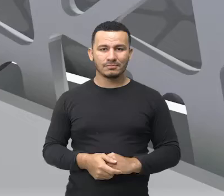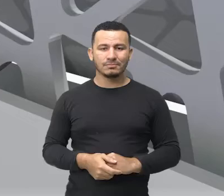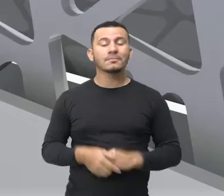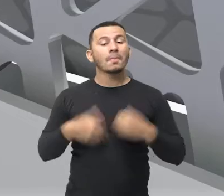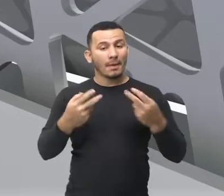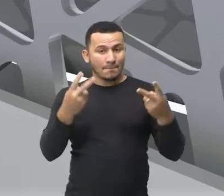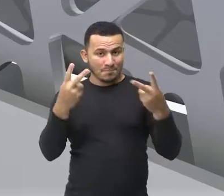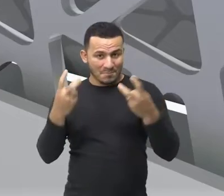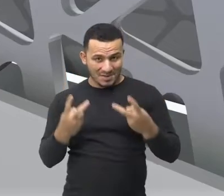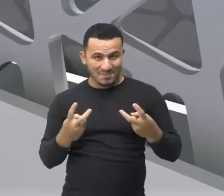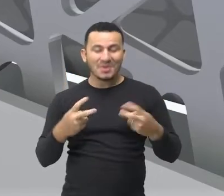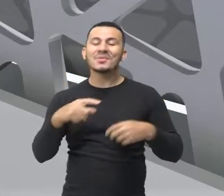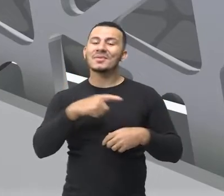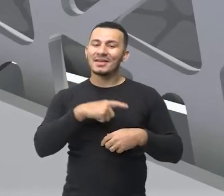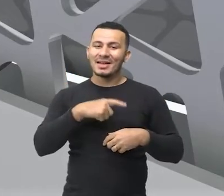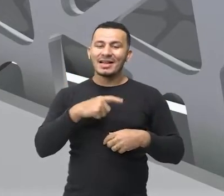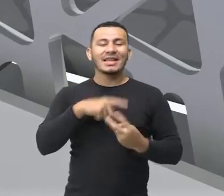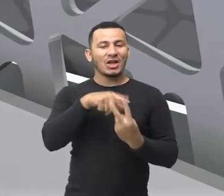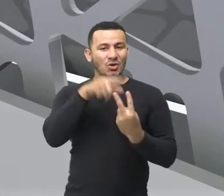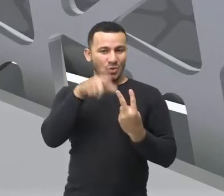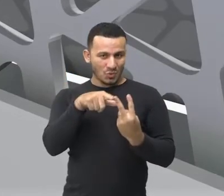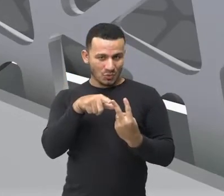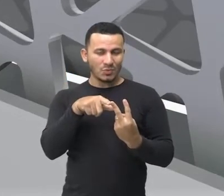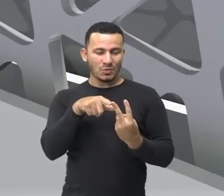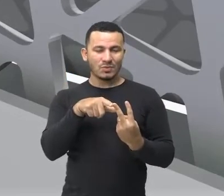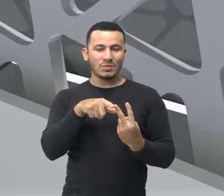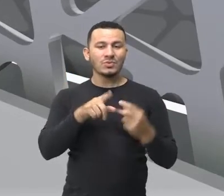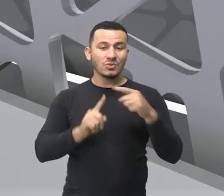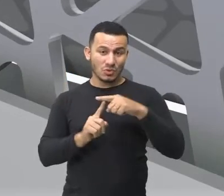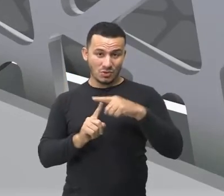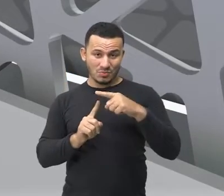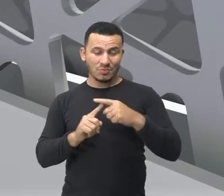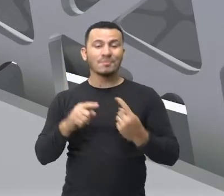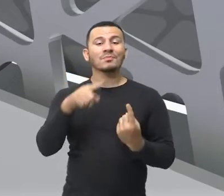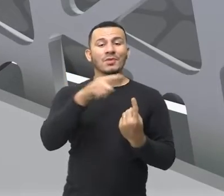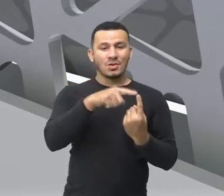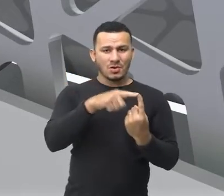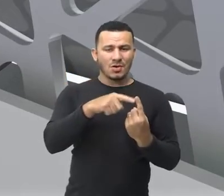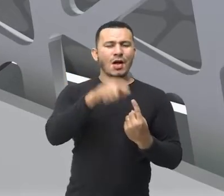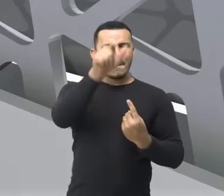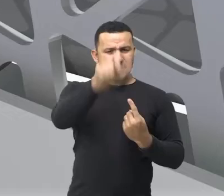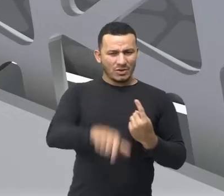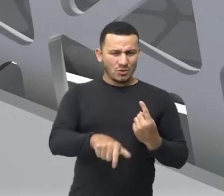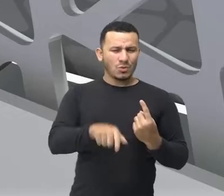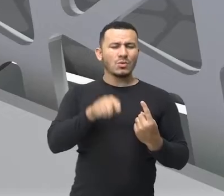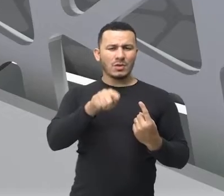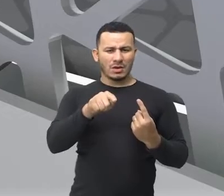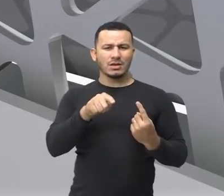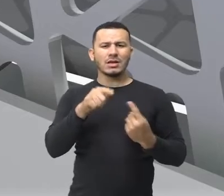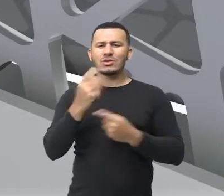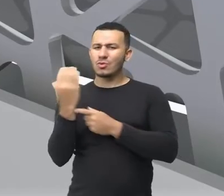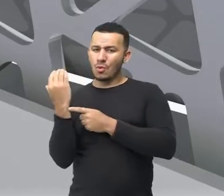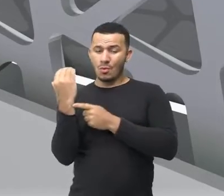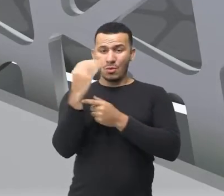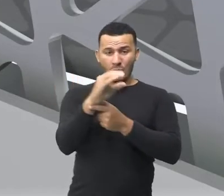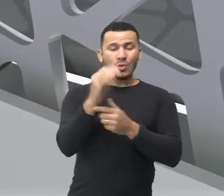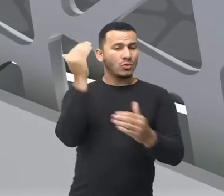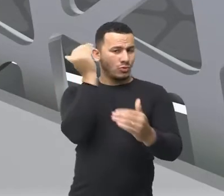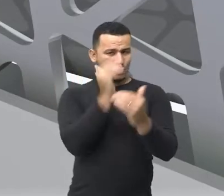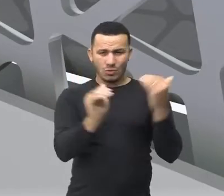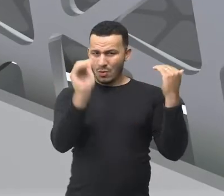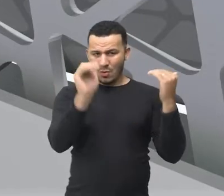diz. Então, estamos diante de 2 situações, não é? Estamos diante de um comentário direto da página da